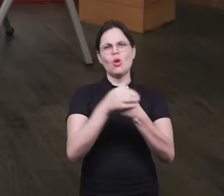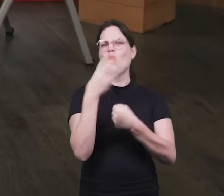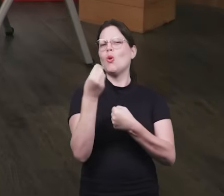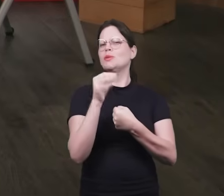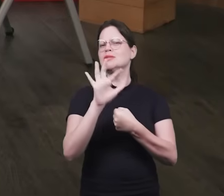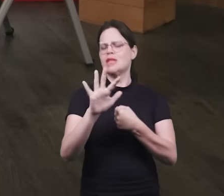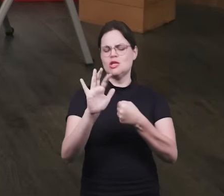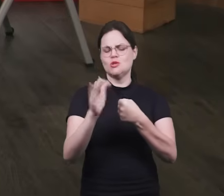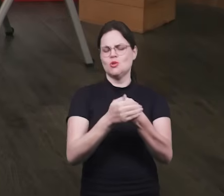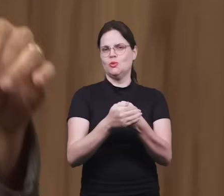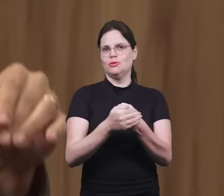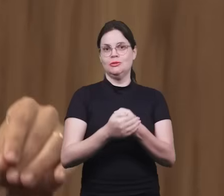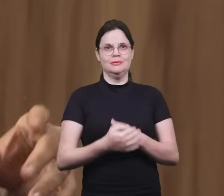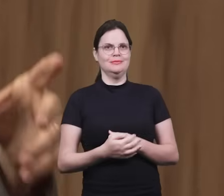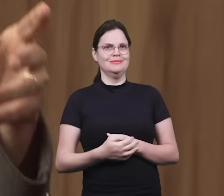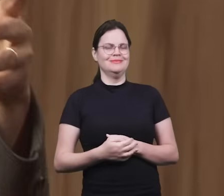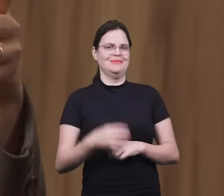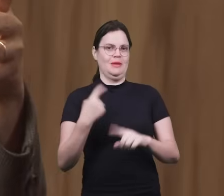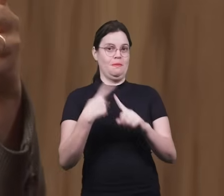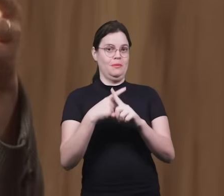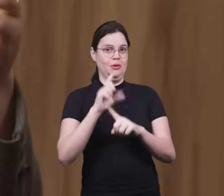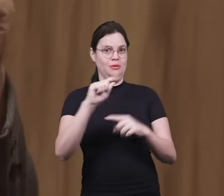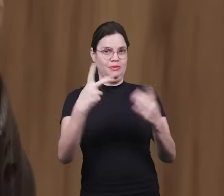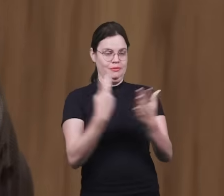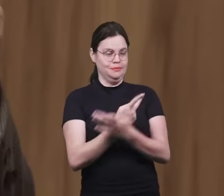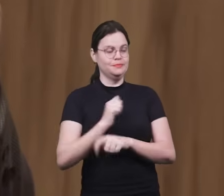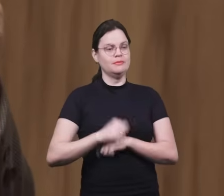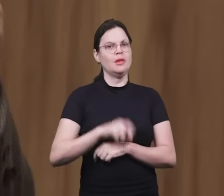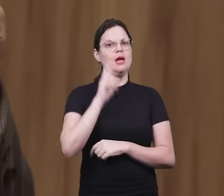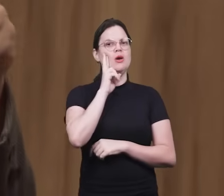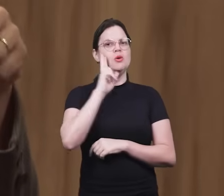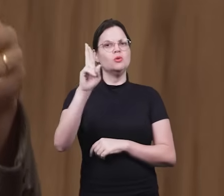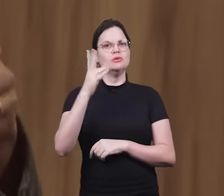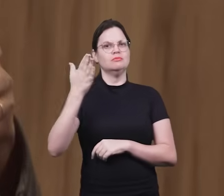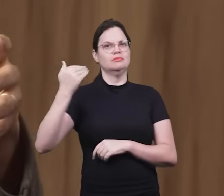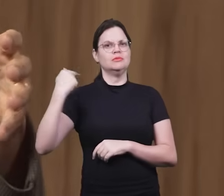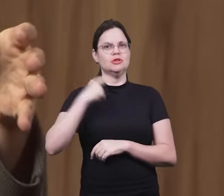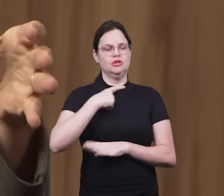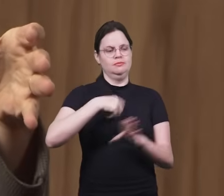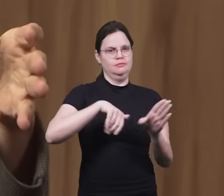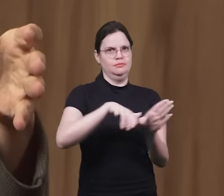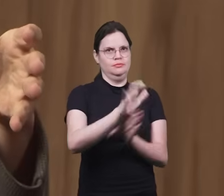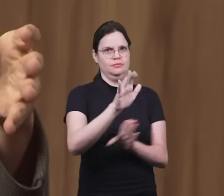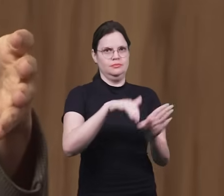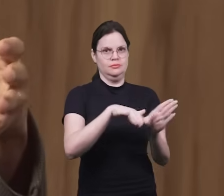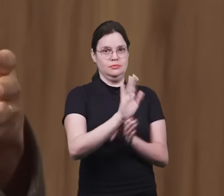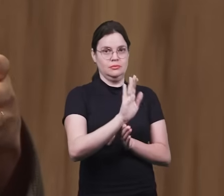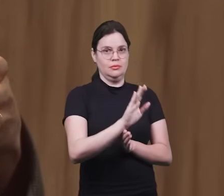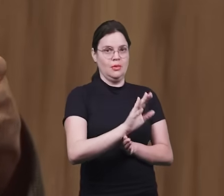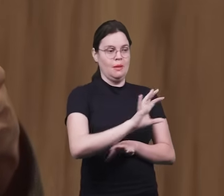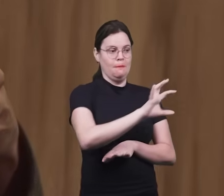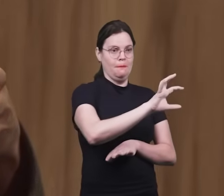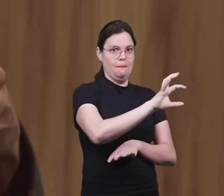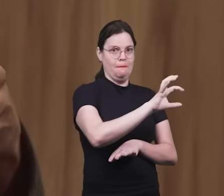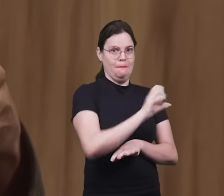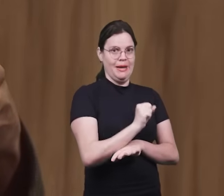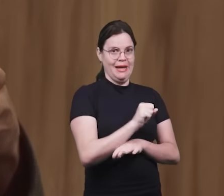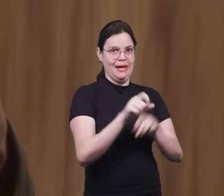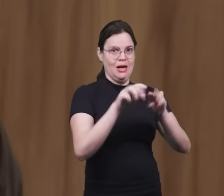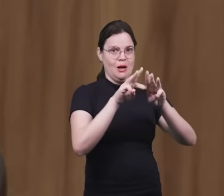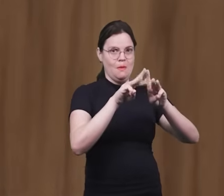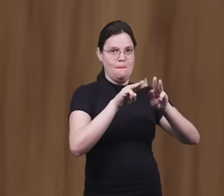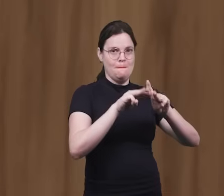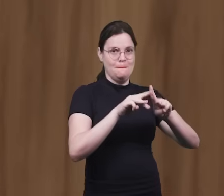escondido? O maná escondido porque o Senhor tinha dado uma orientação de que tinha que se tomar uma parte daquele maná